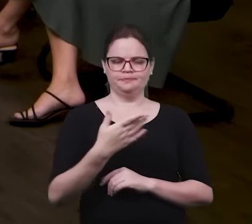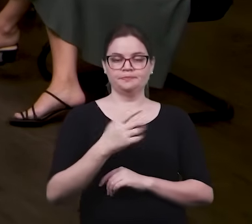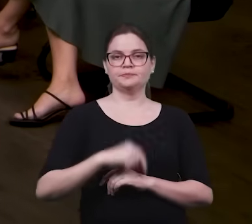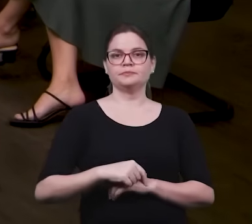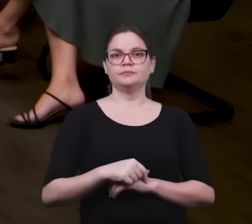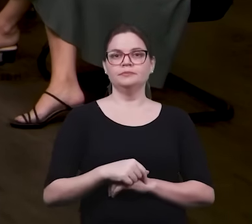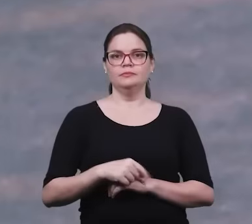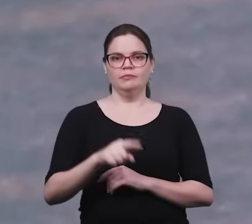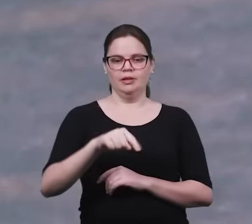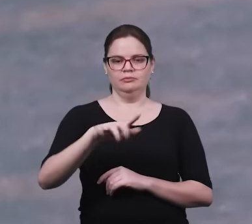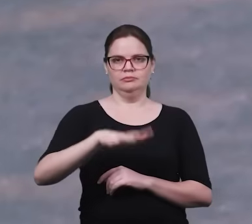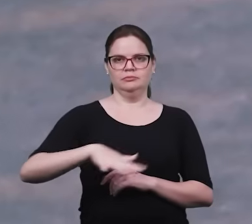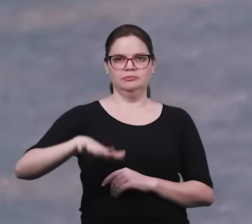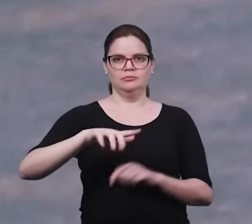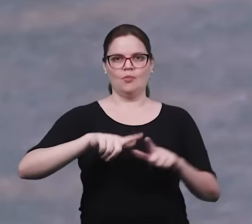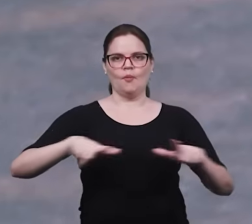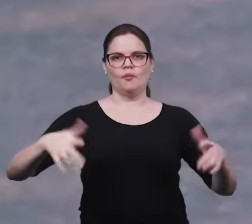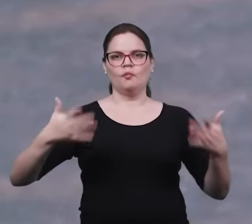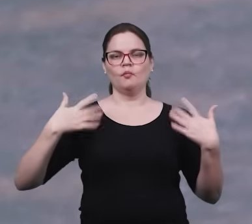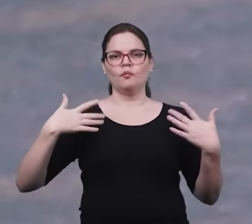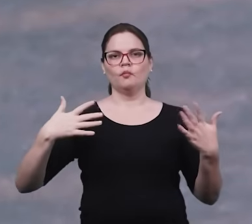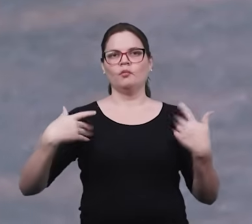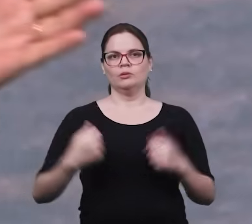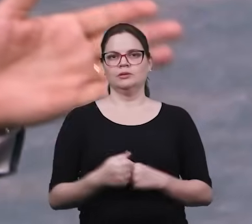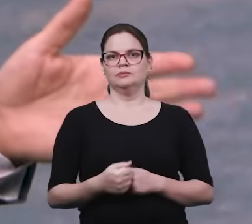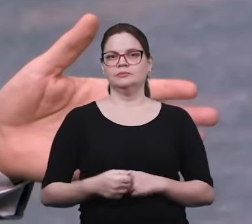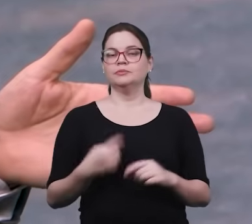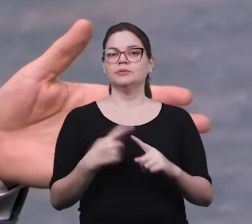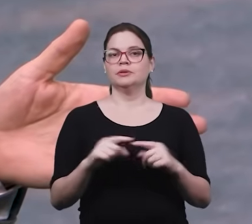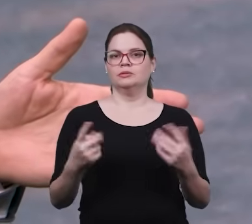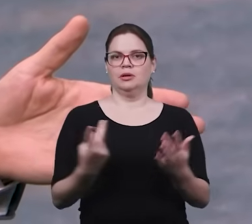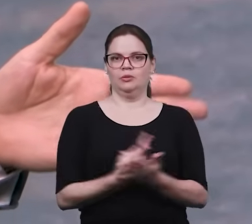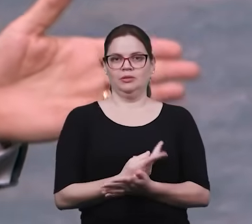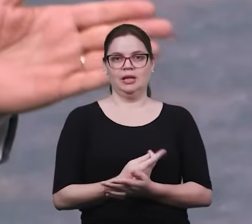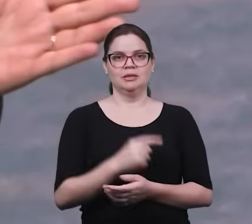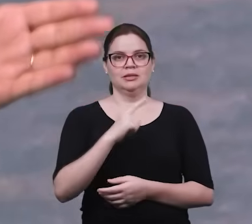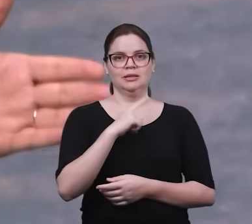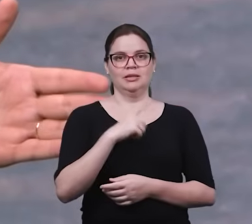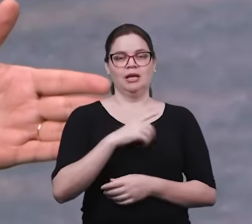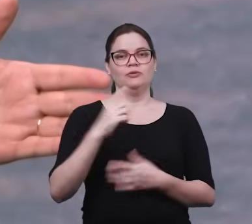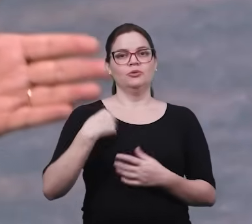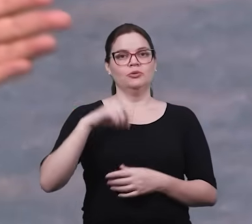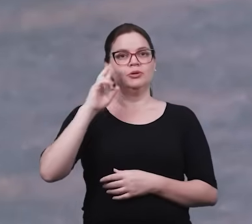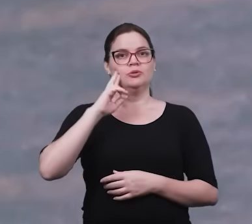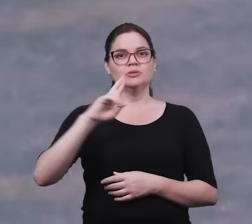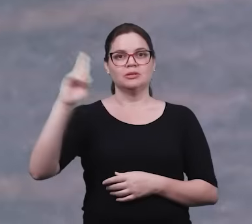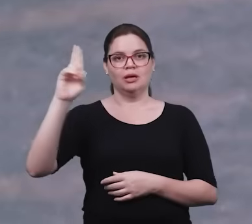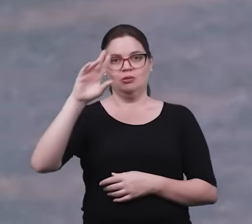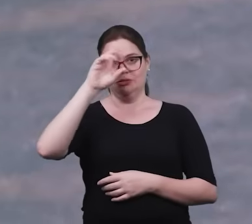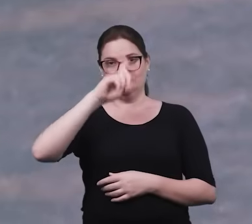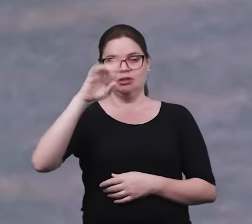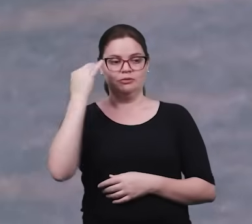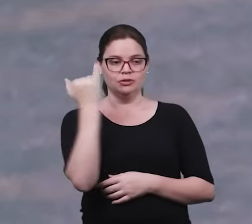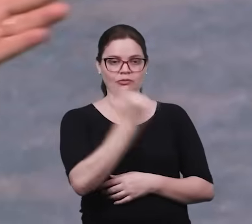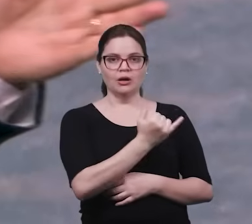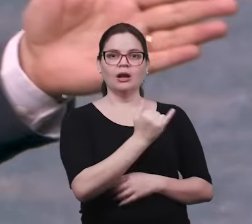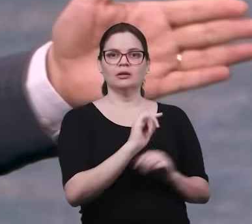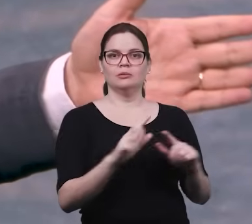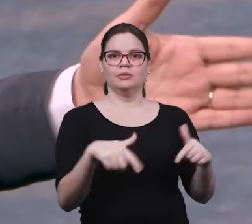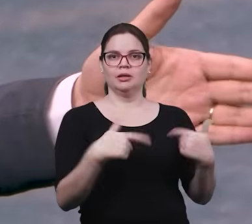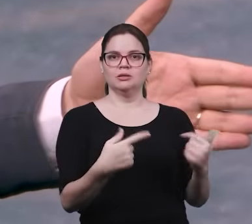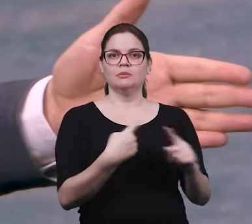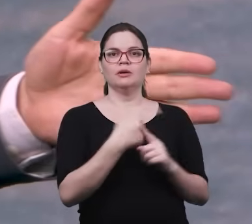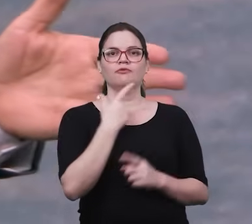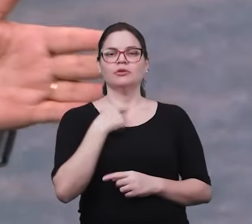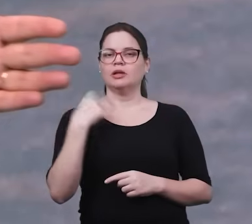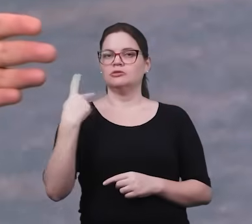Eles estavam onde estavam por uma operação, por uma direção e pela vontade de Deus. Perfeito. A vontade